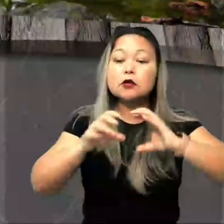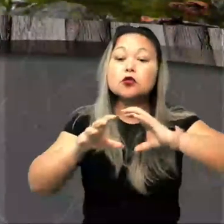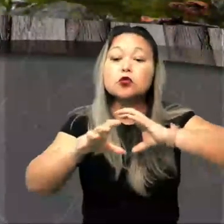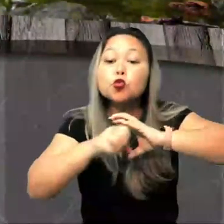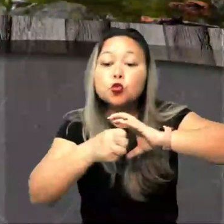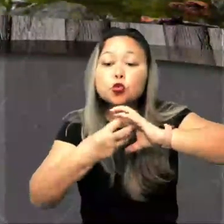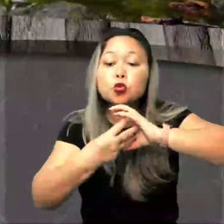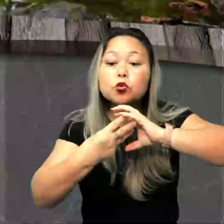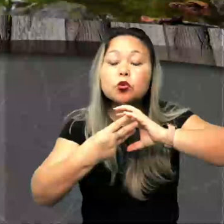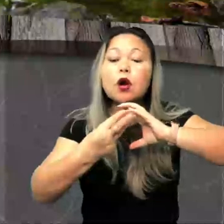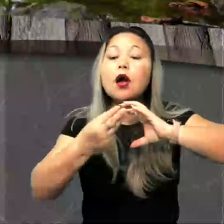pegam a glicose.